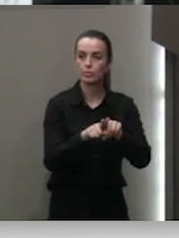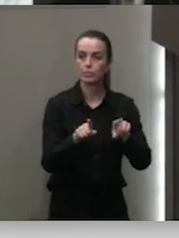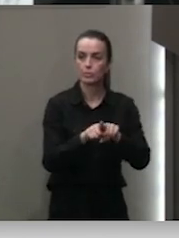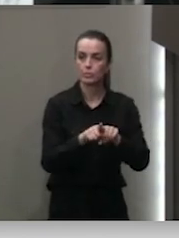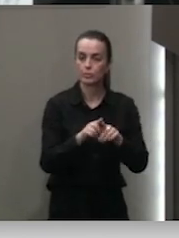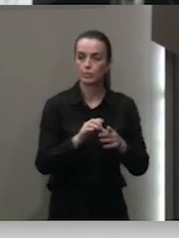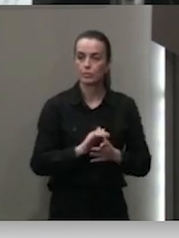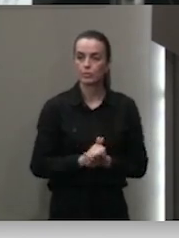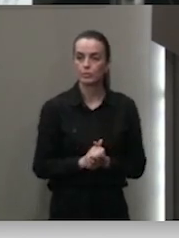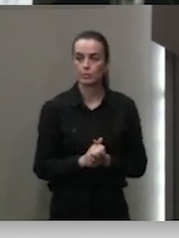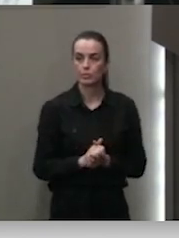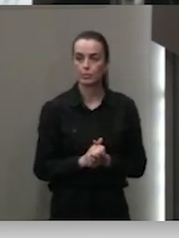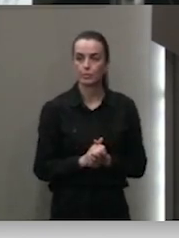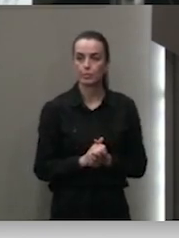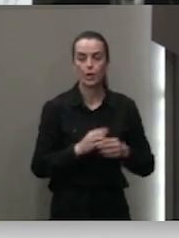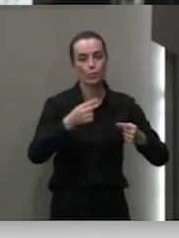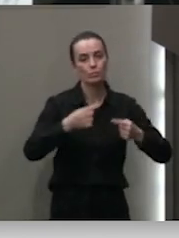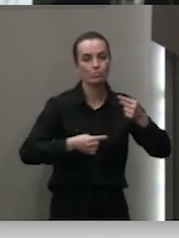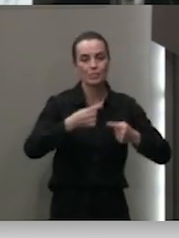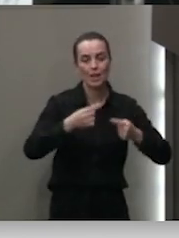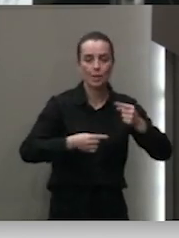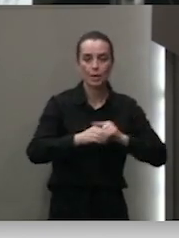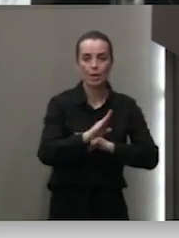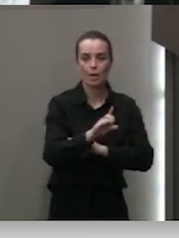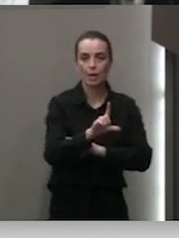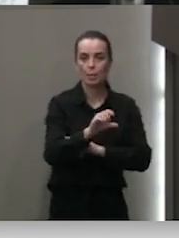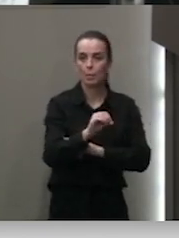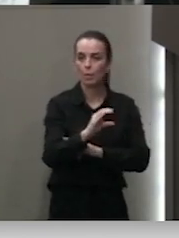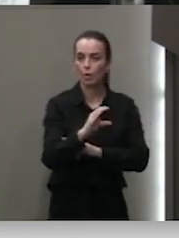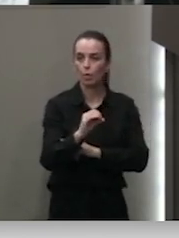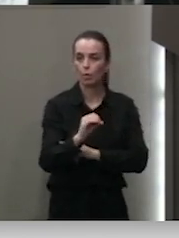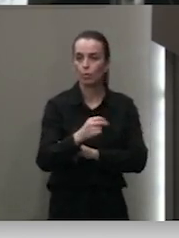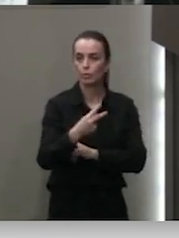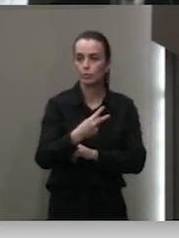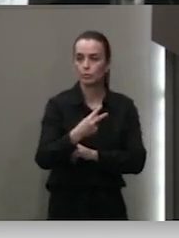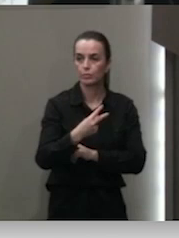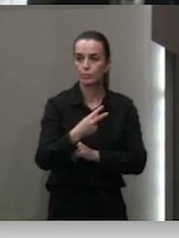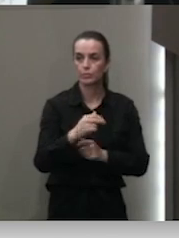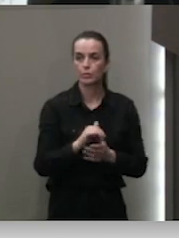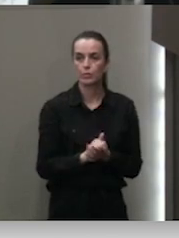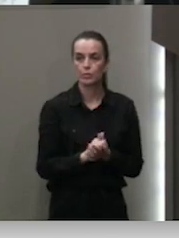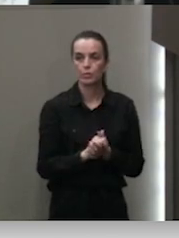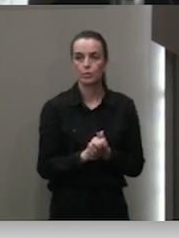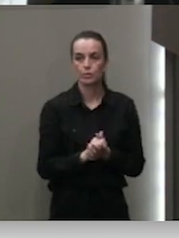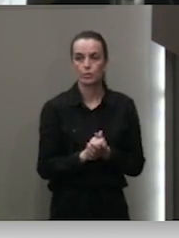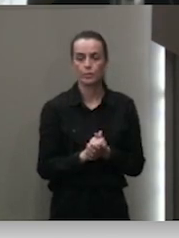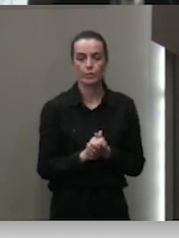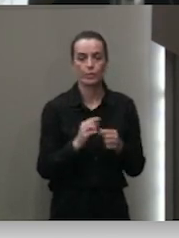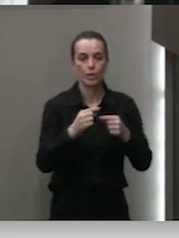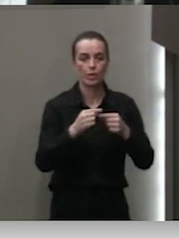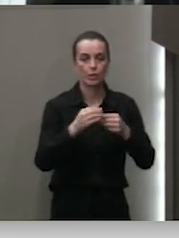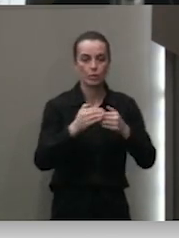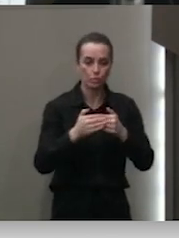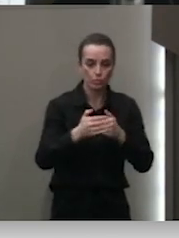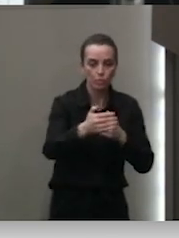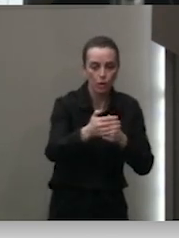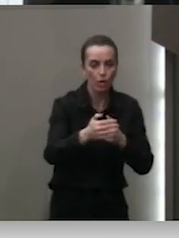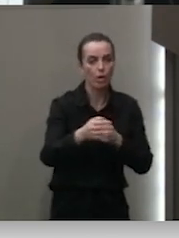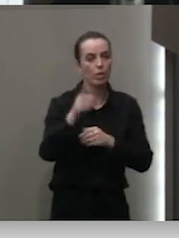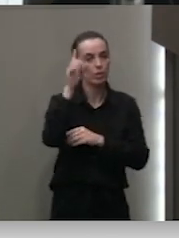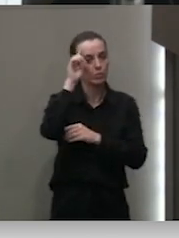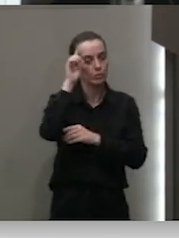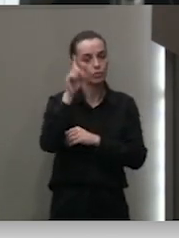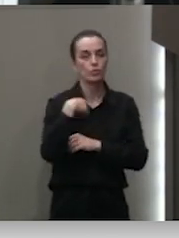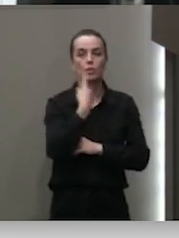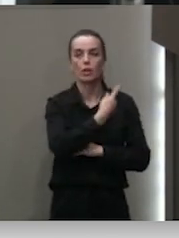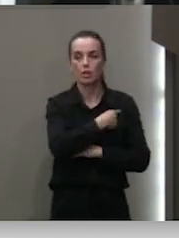questão do debate do bloco dois que eh eh nos poucos nos próximos dias nós estaremos com essa